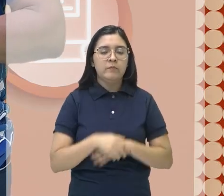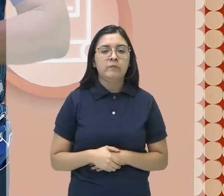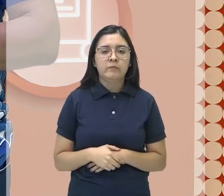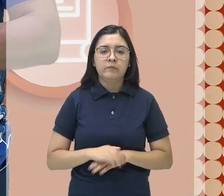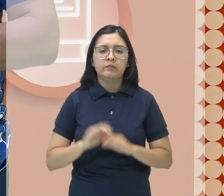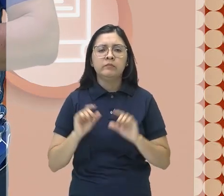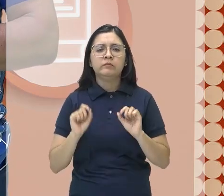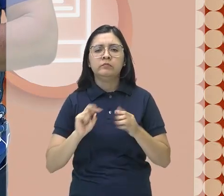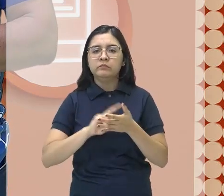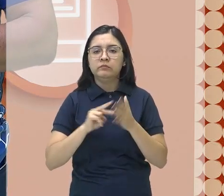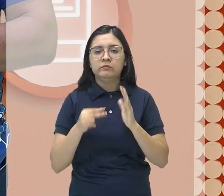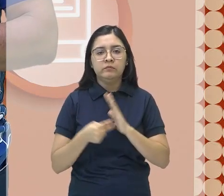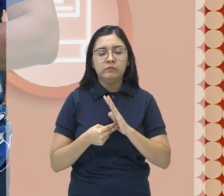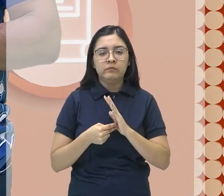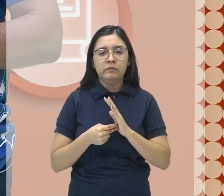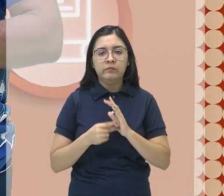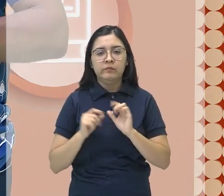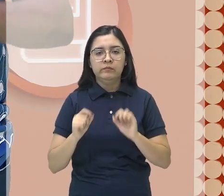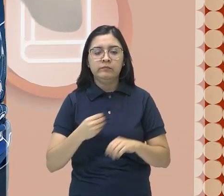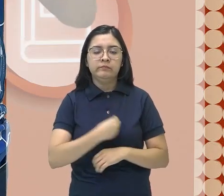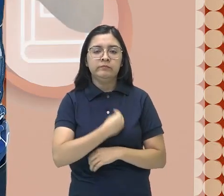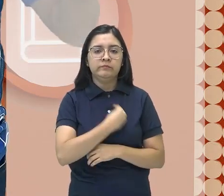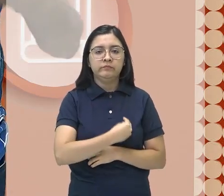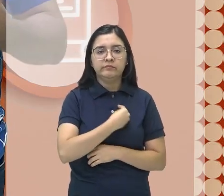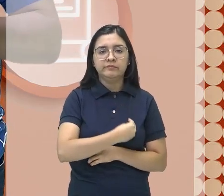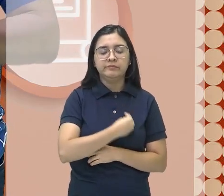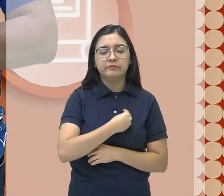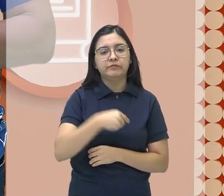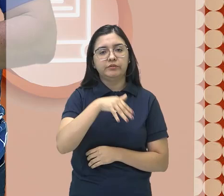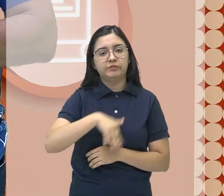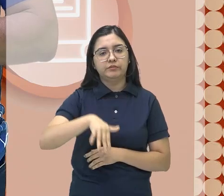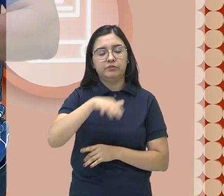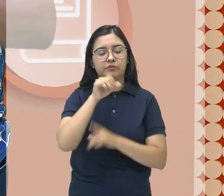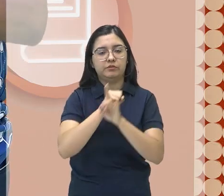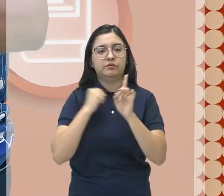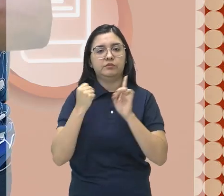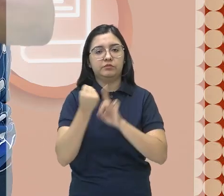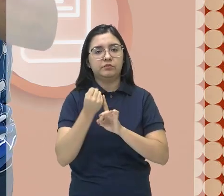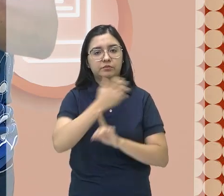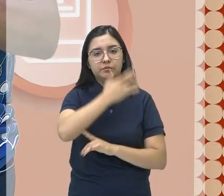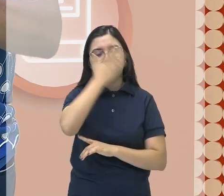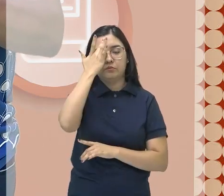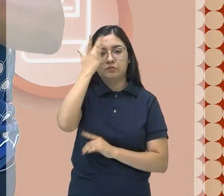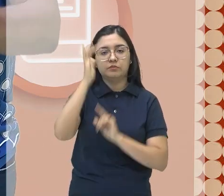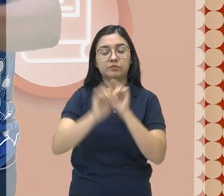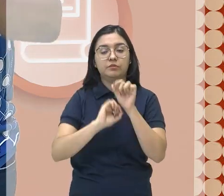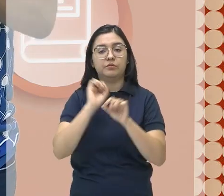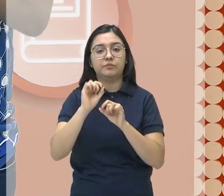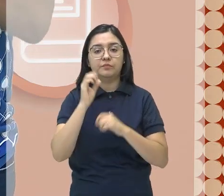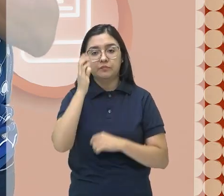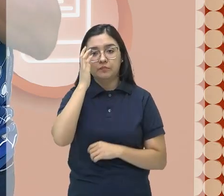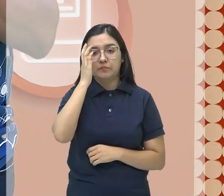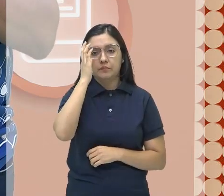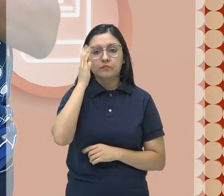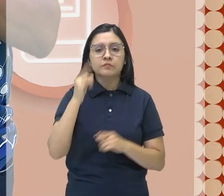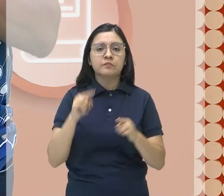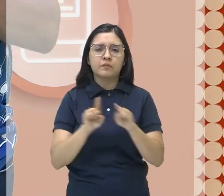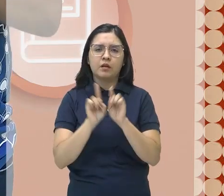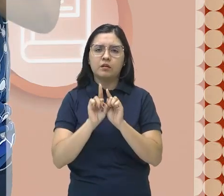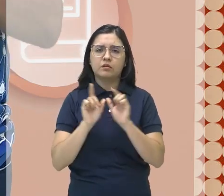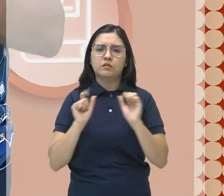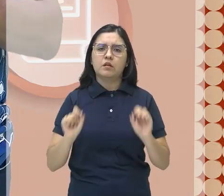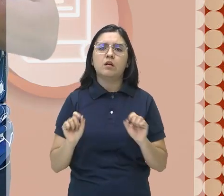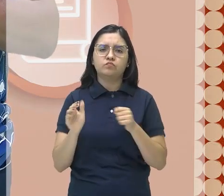O que significa, né, numa vida em sociedade? Que as pessoas estão se retraindo,